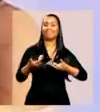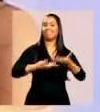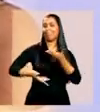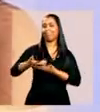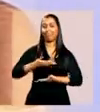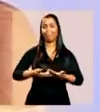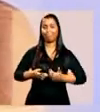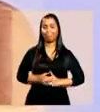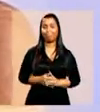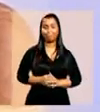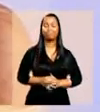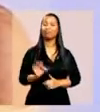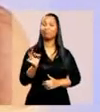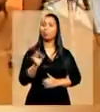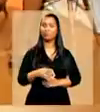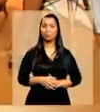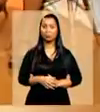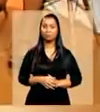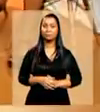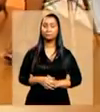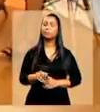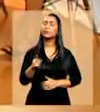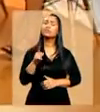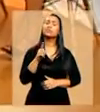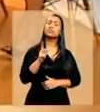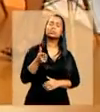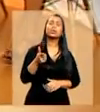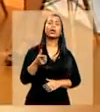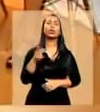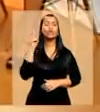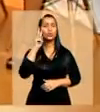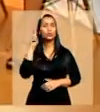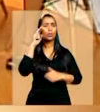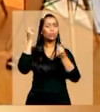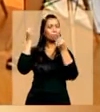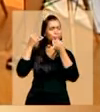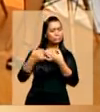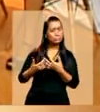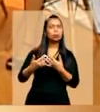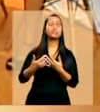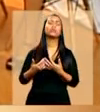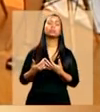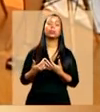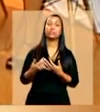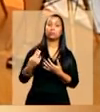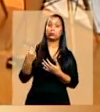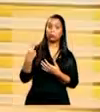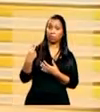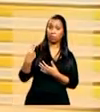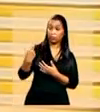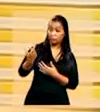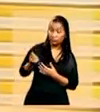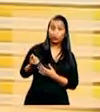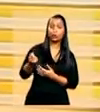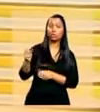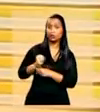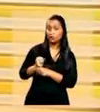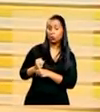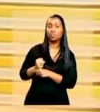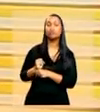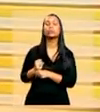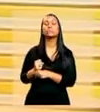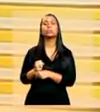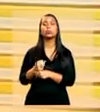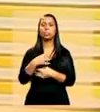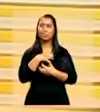de interação para os pequenos. Perfeito. Com você que já trabalha com contação de histórias aí há 2 décadas já, né? Explica